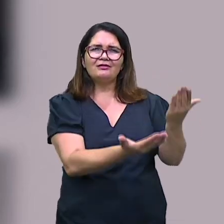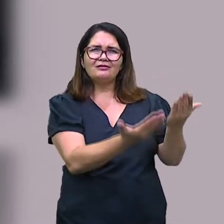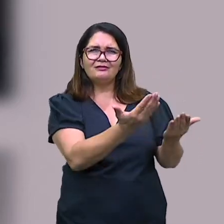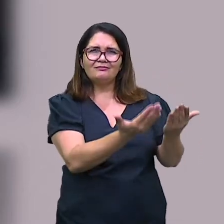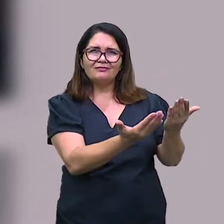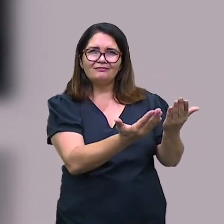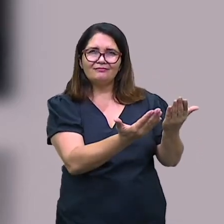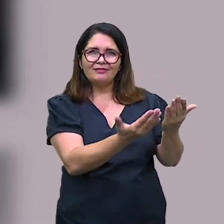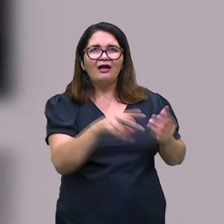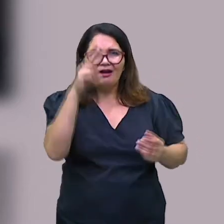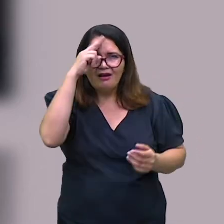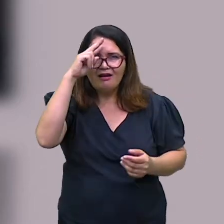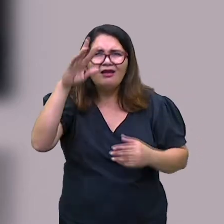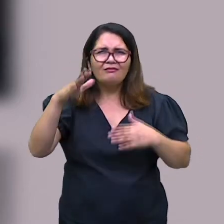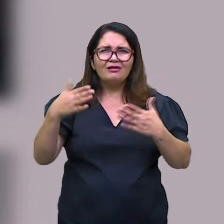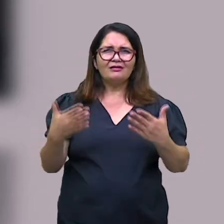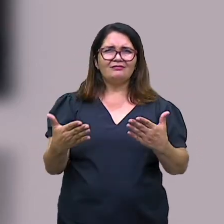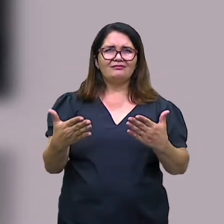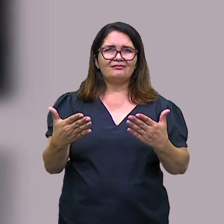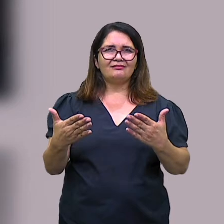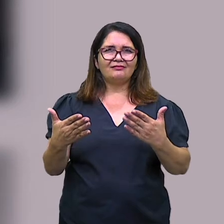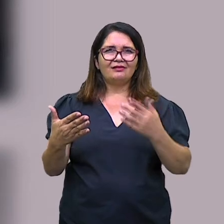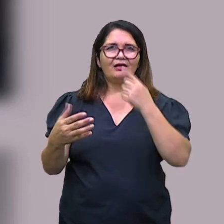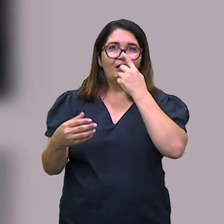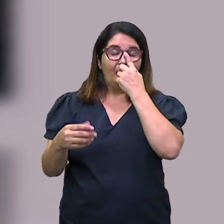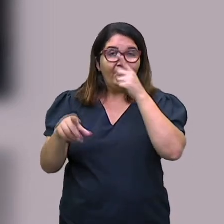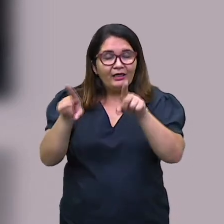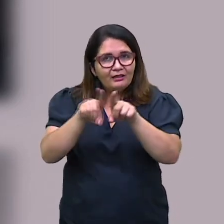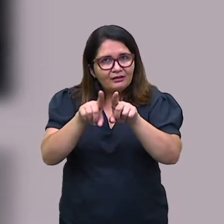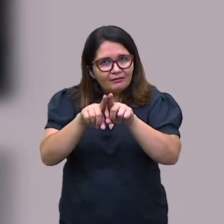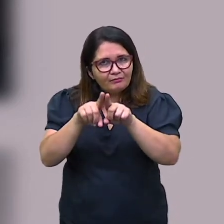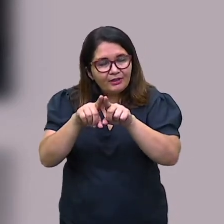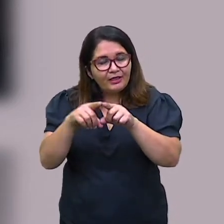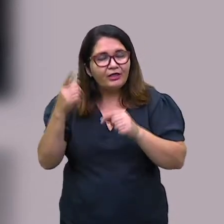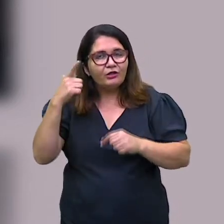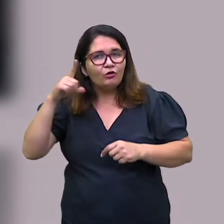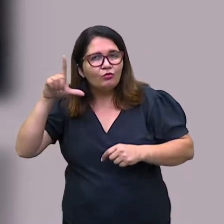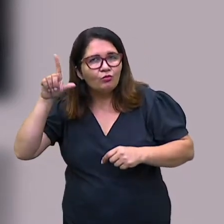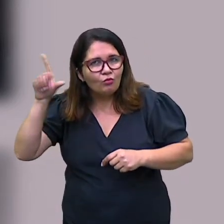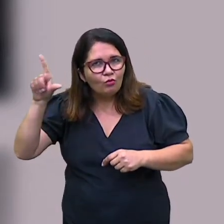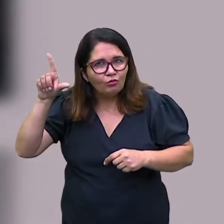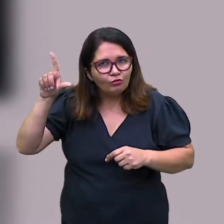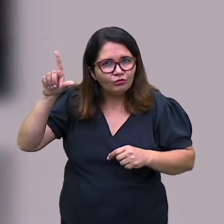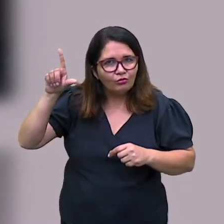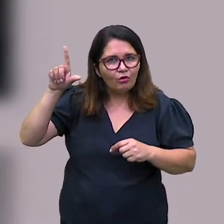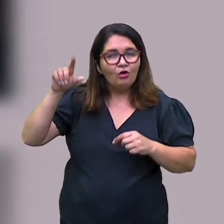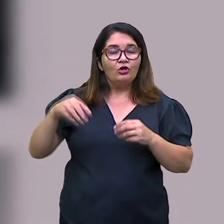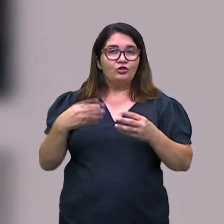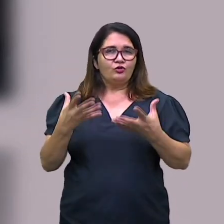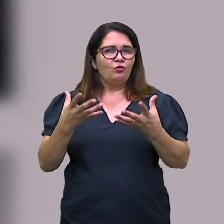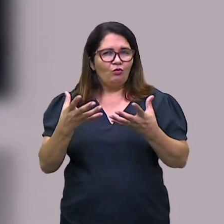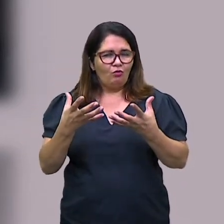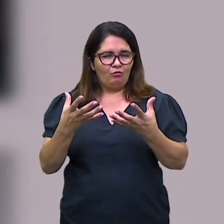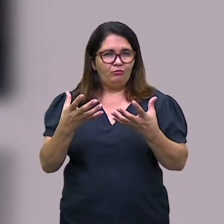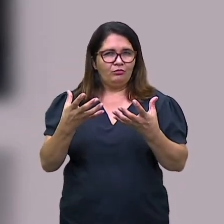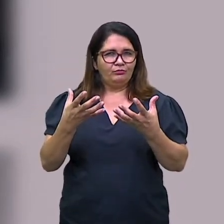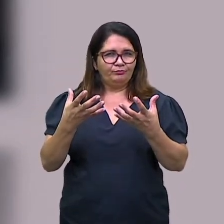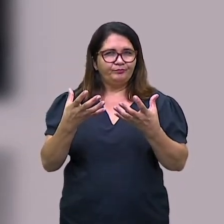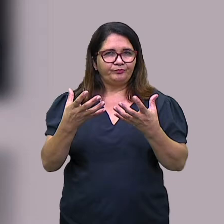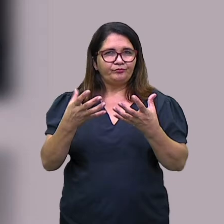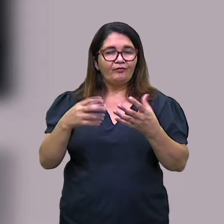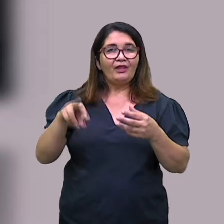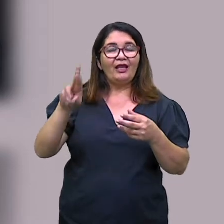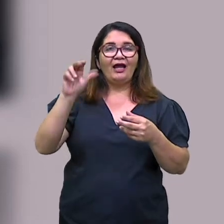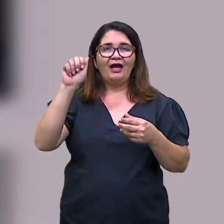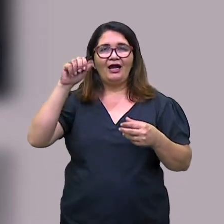nós falamos? E a irradiação? Ou radiação, lembra que nós falamos que elas são paralelas?